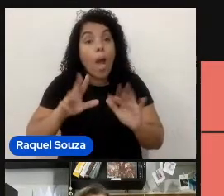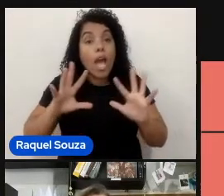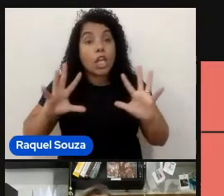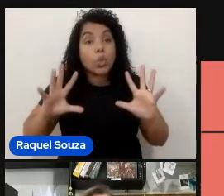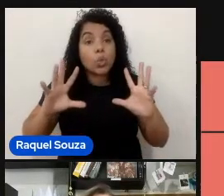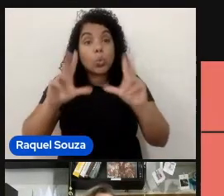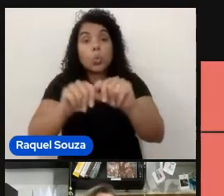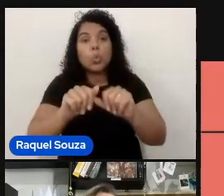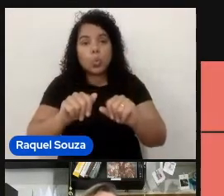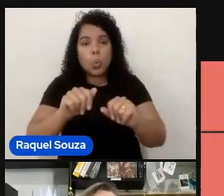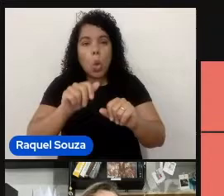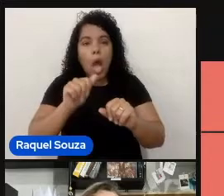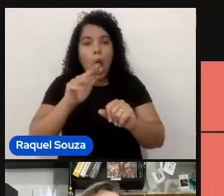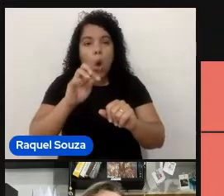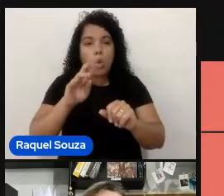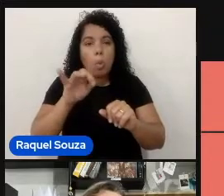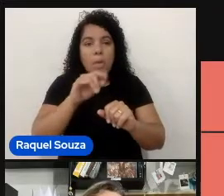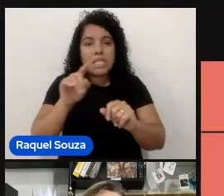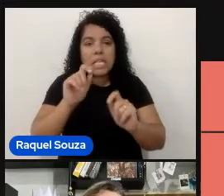automatizar.